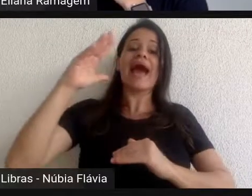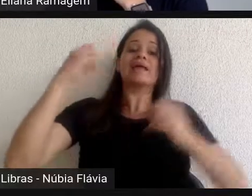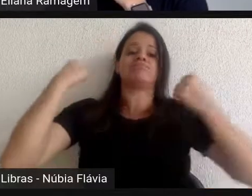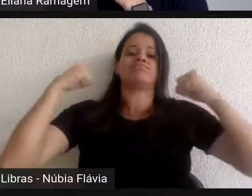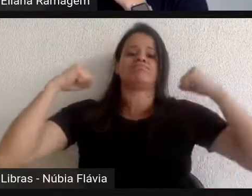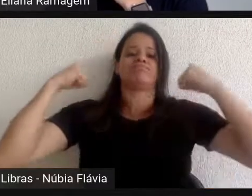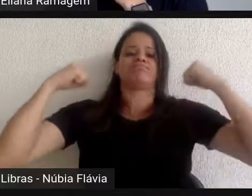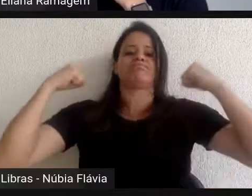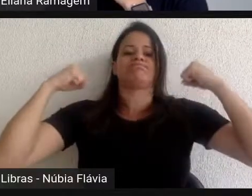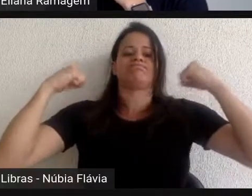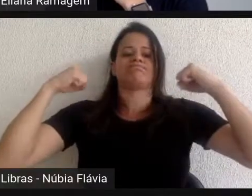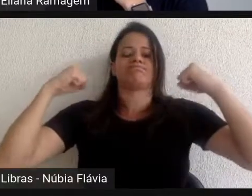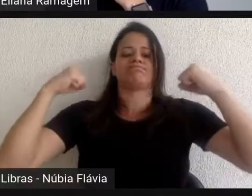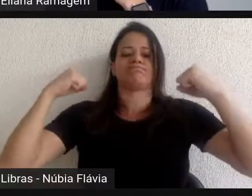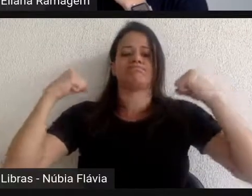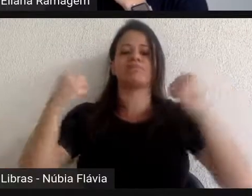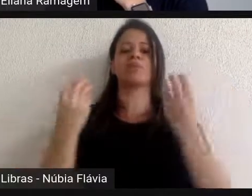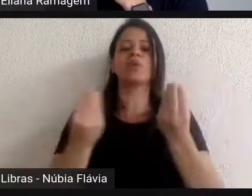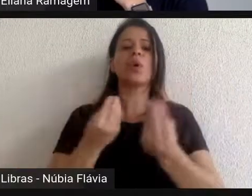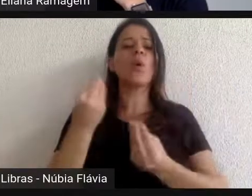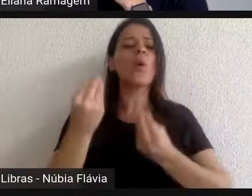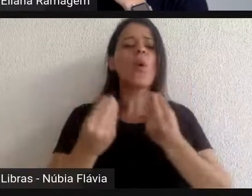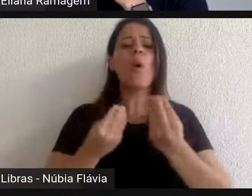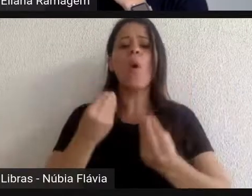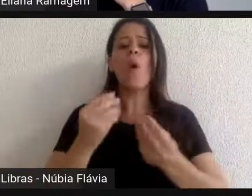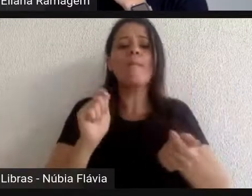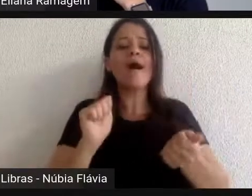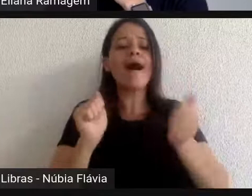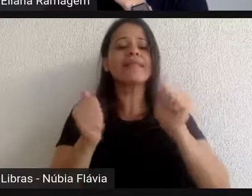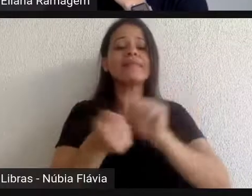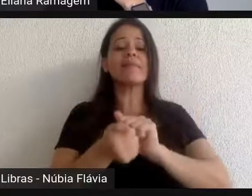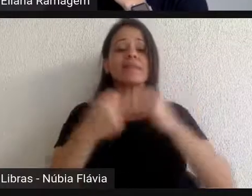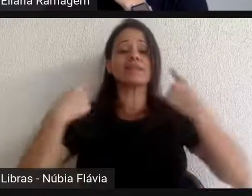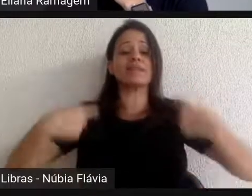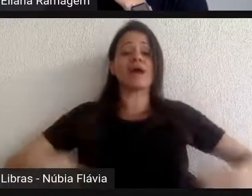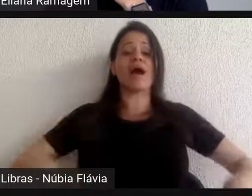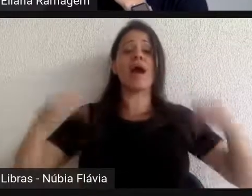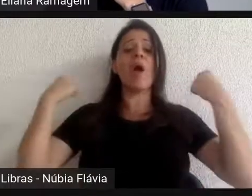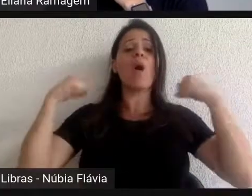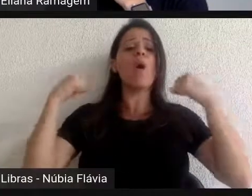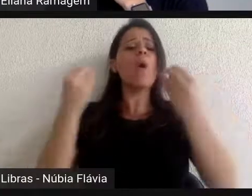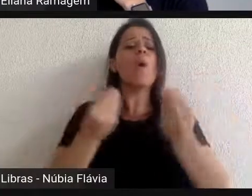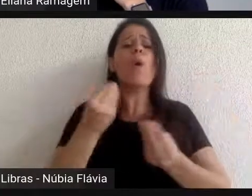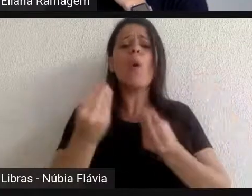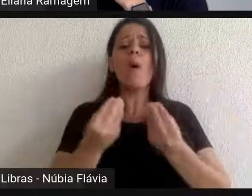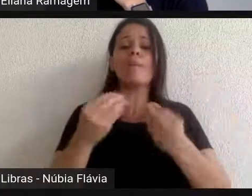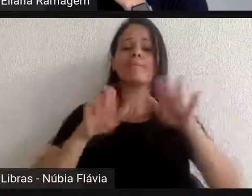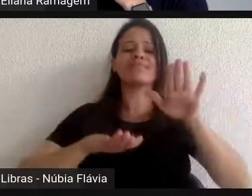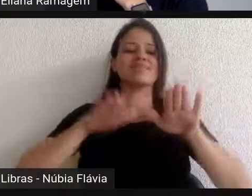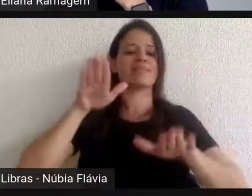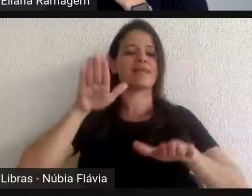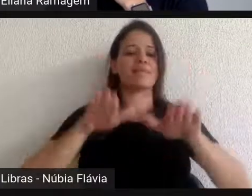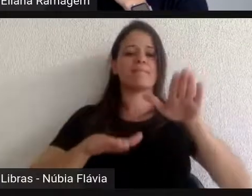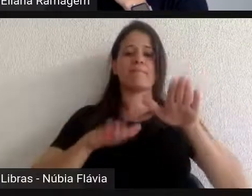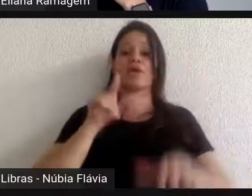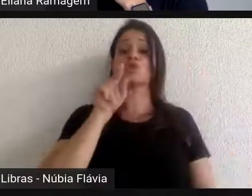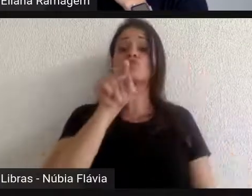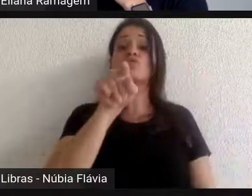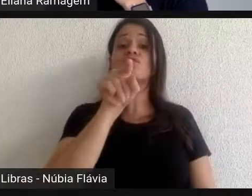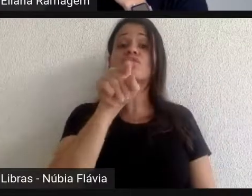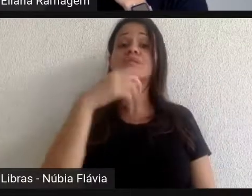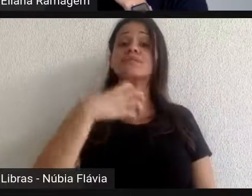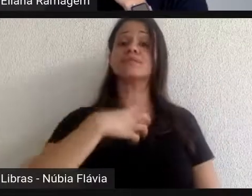residência. O que fazer, então, para essas adaptações? Isso depende muito do nível em que você